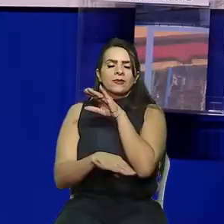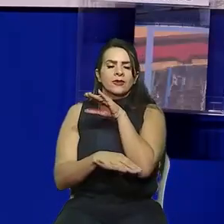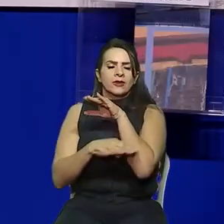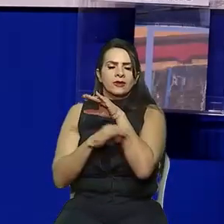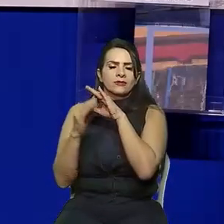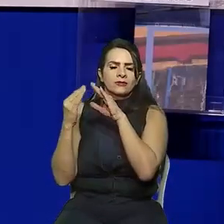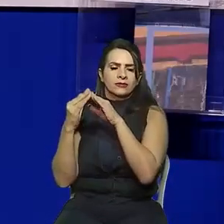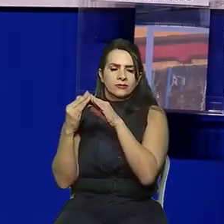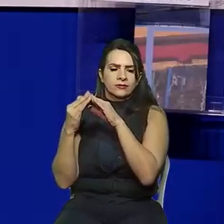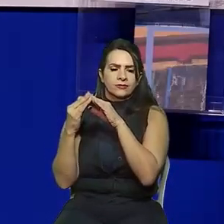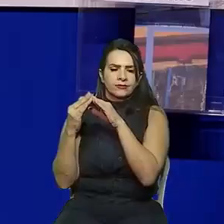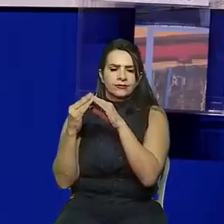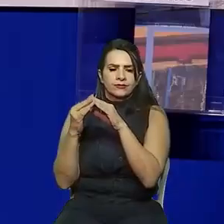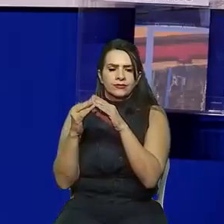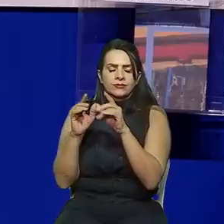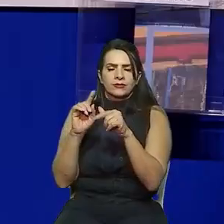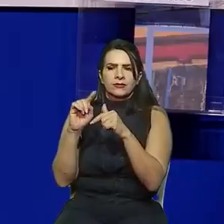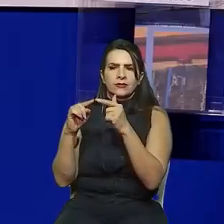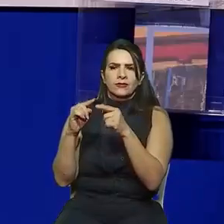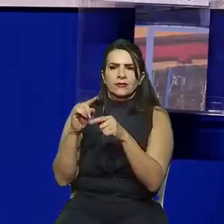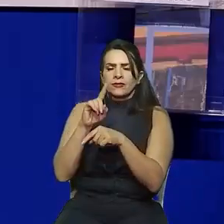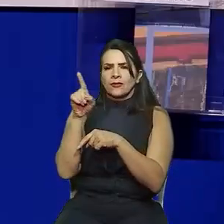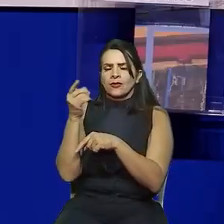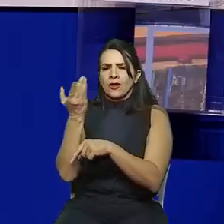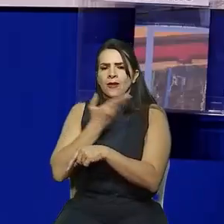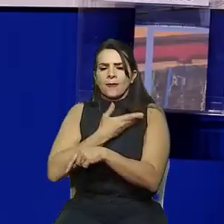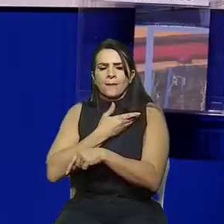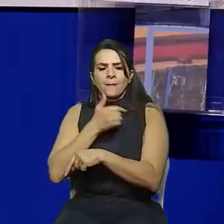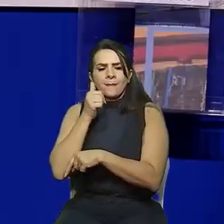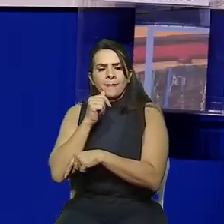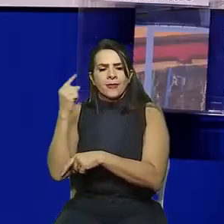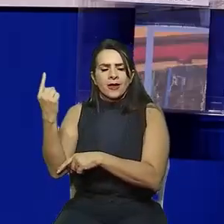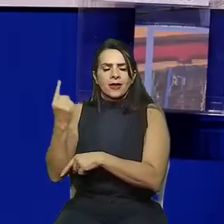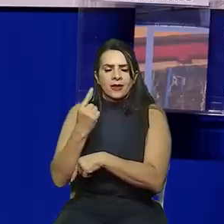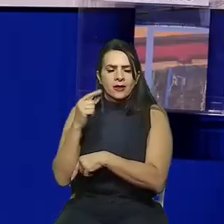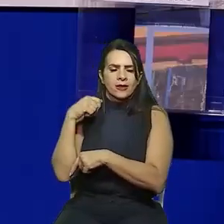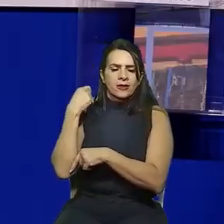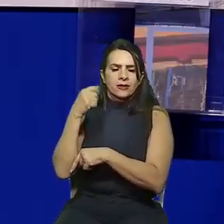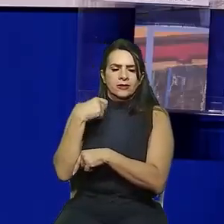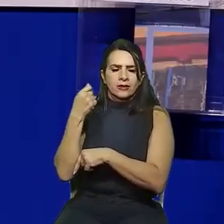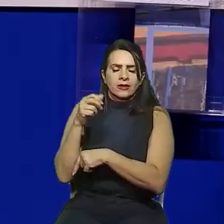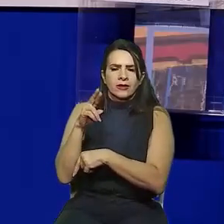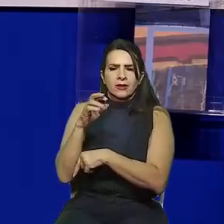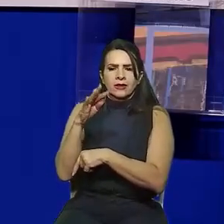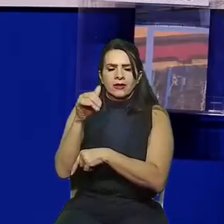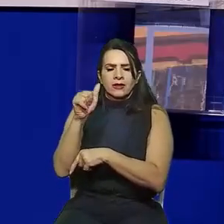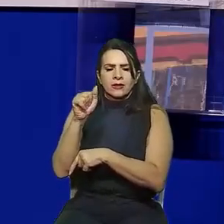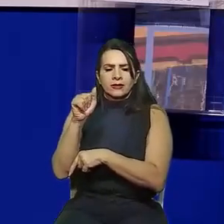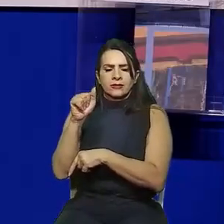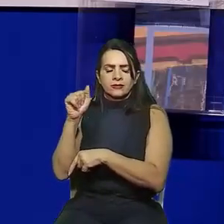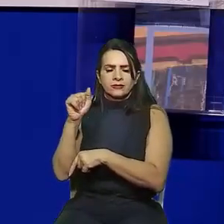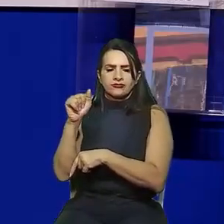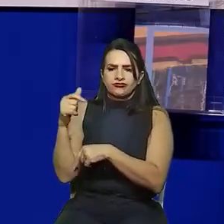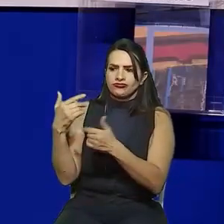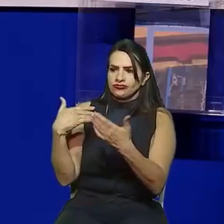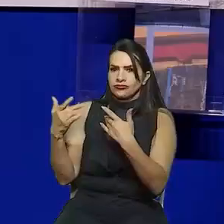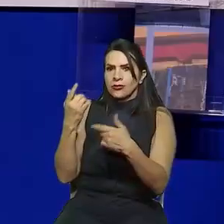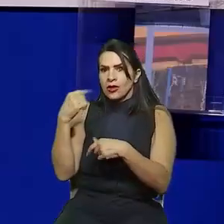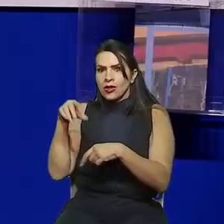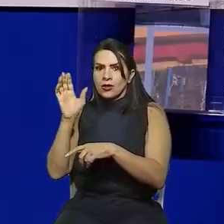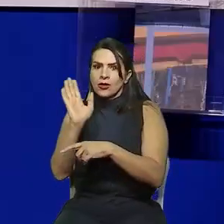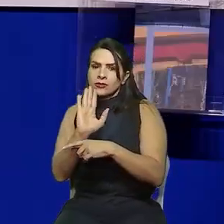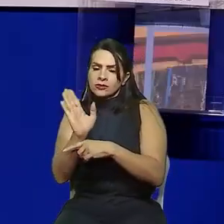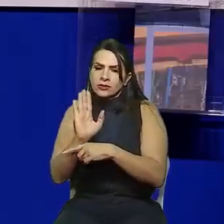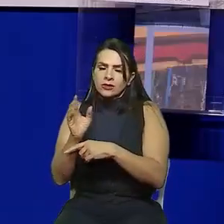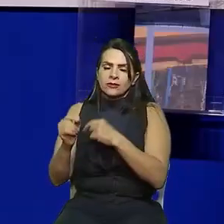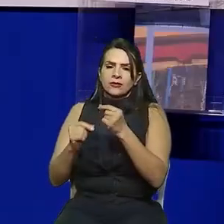E aí um dia me visitou uma grande amiga, a atriz Rita Lanandi, E a gente ia a um cinema,